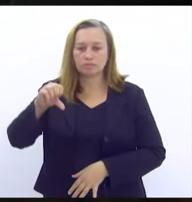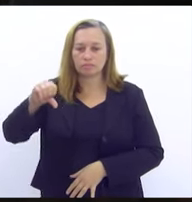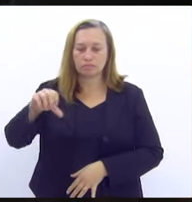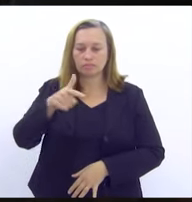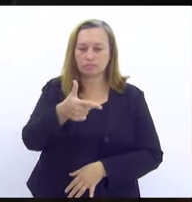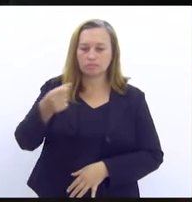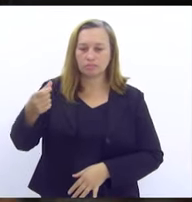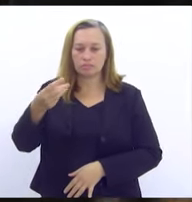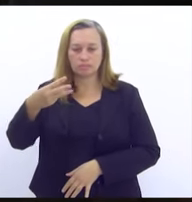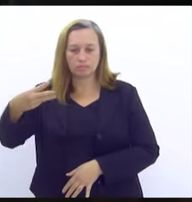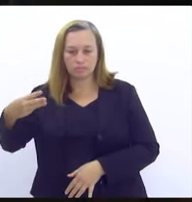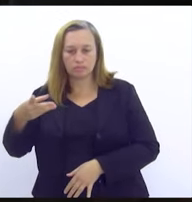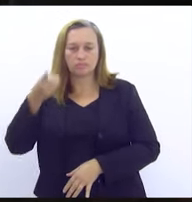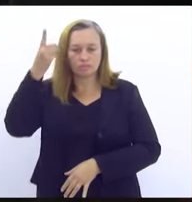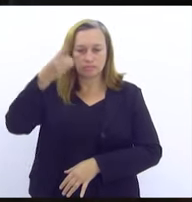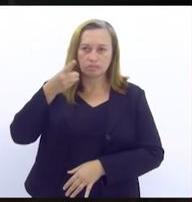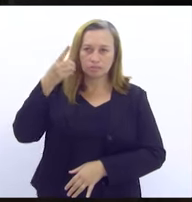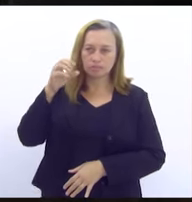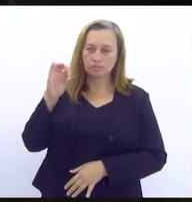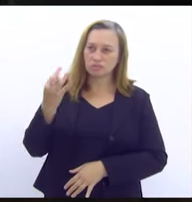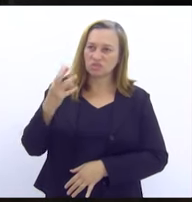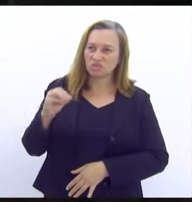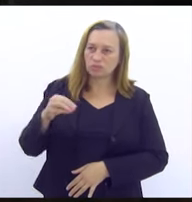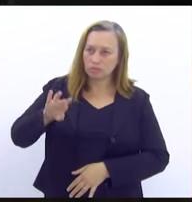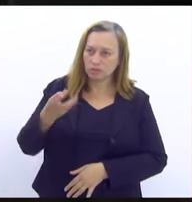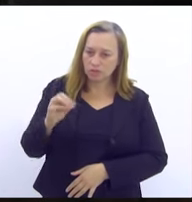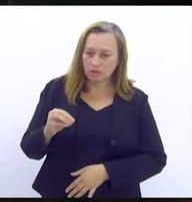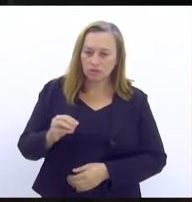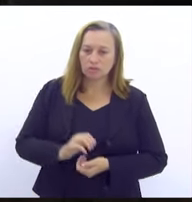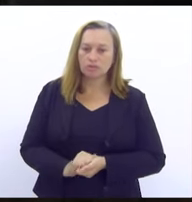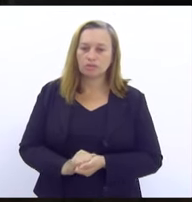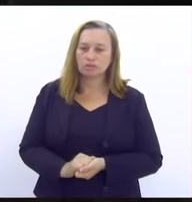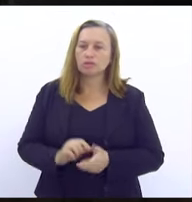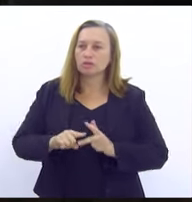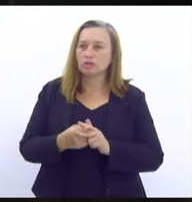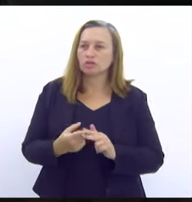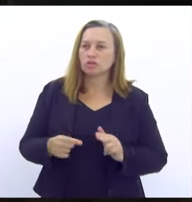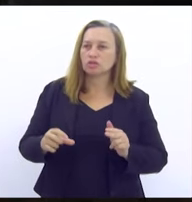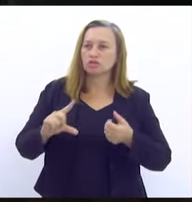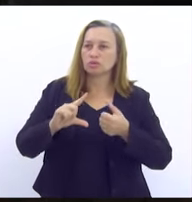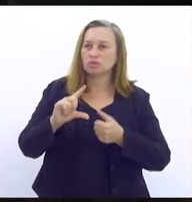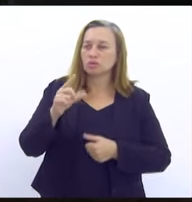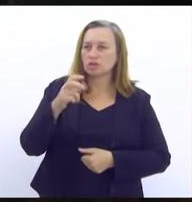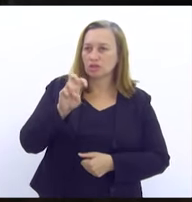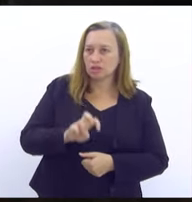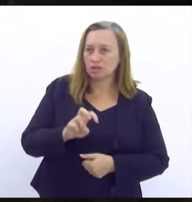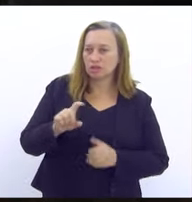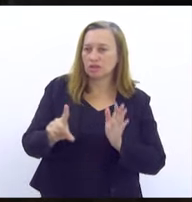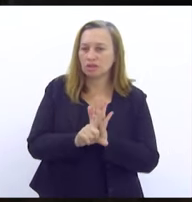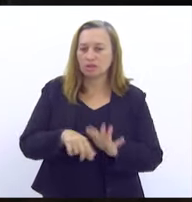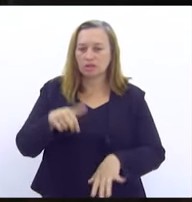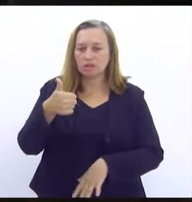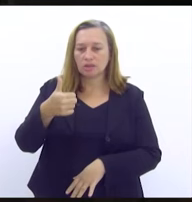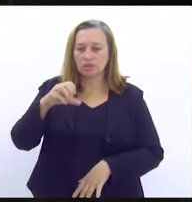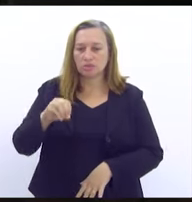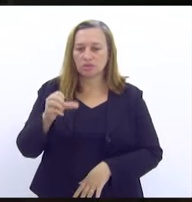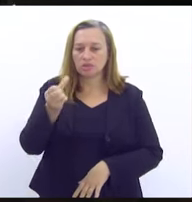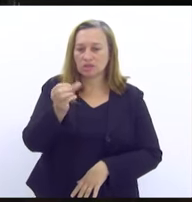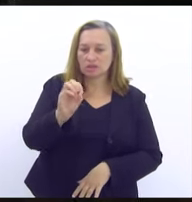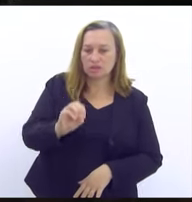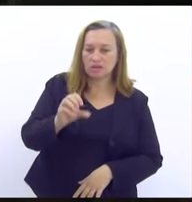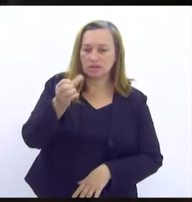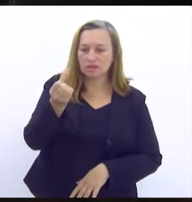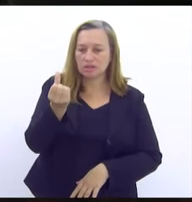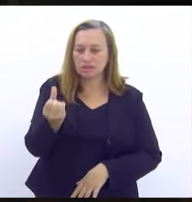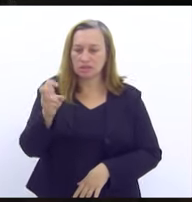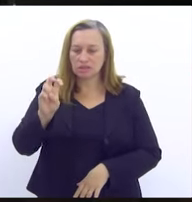de 2023, de autoria do deputado Chico Machado, que revoga o artigo 5º da lei número 10.065, de